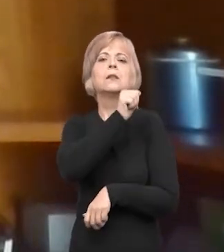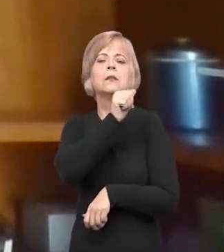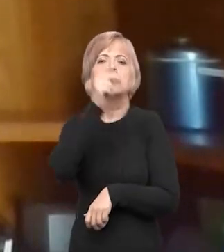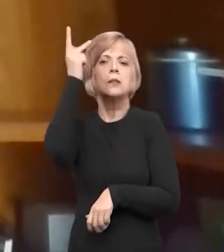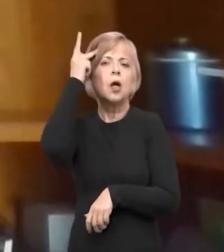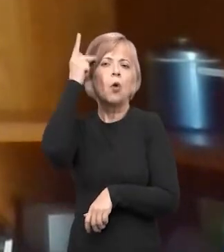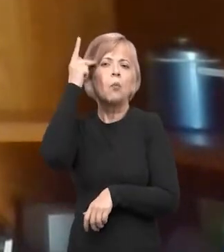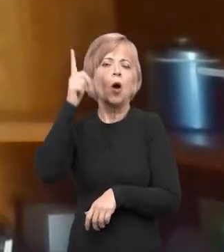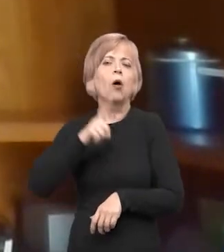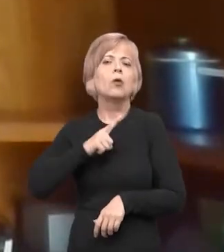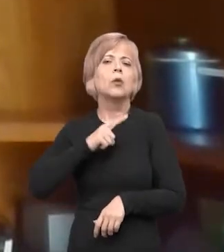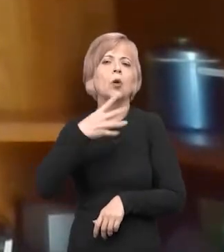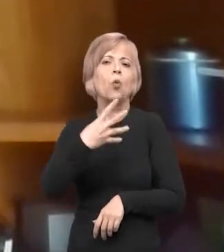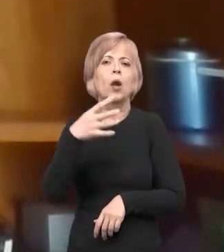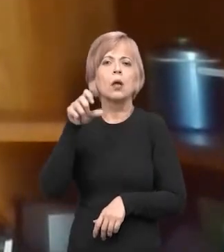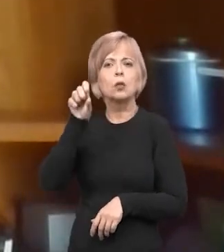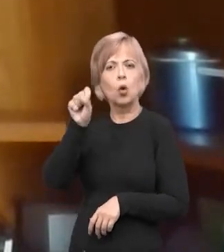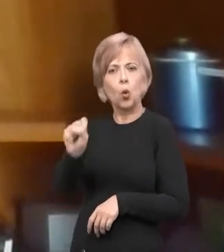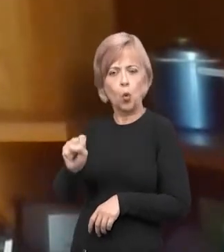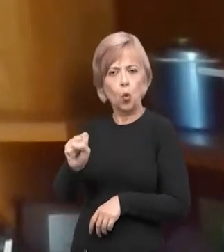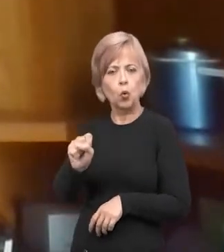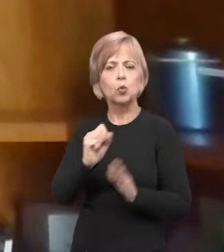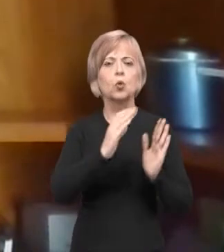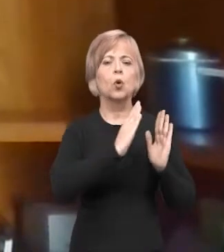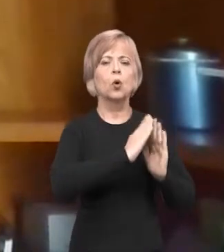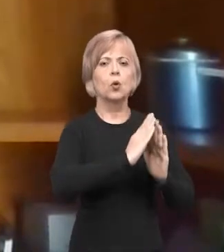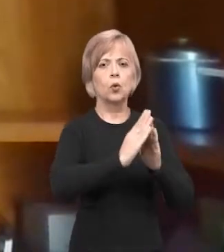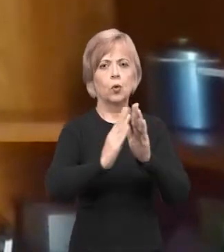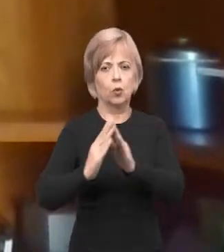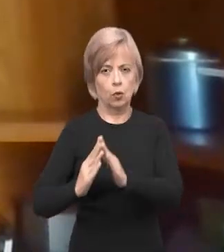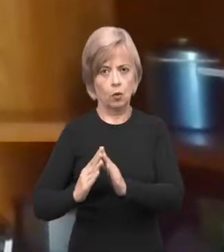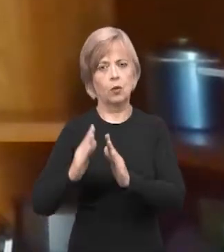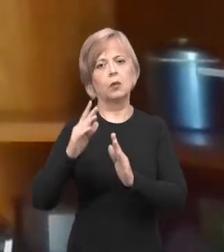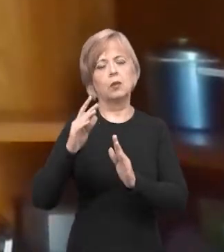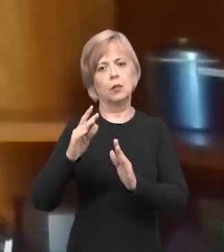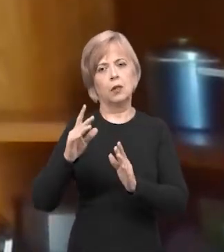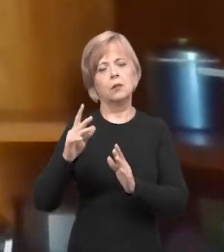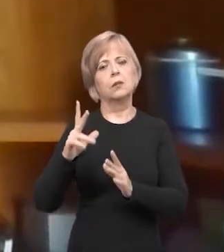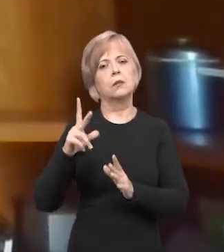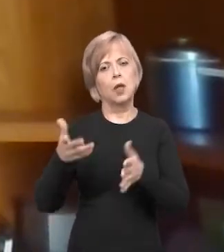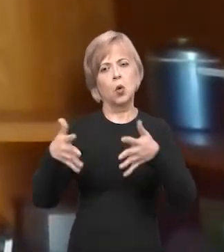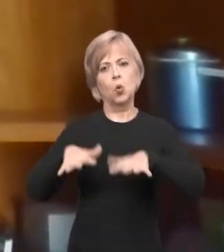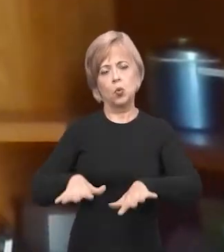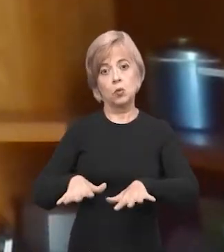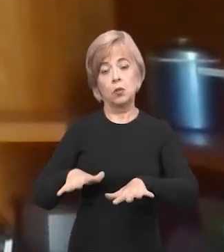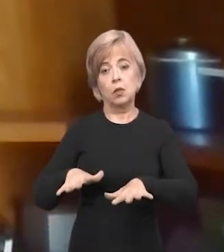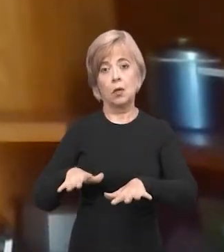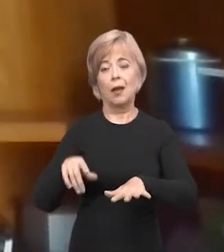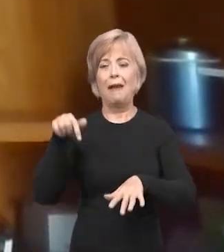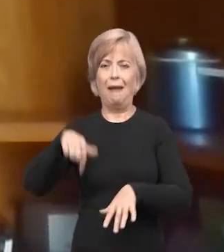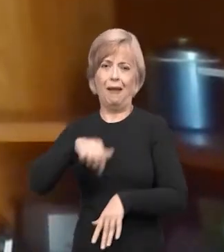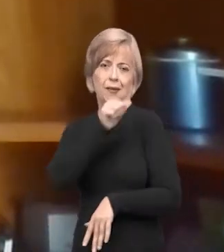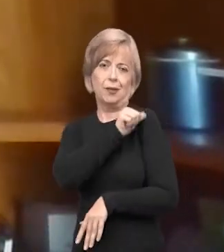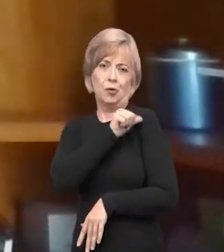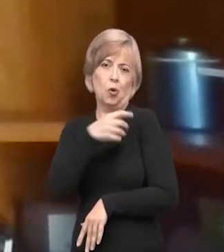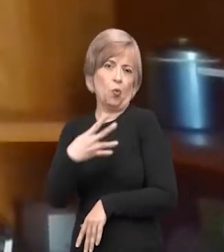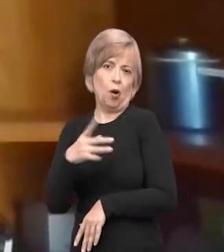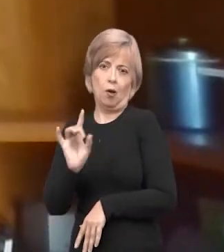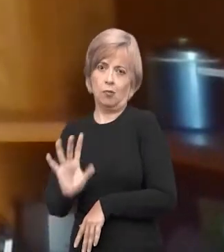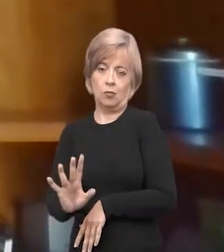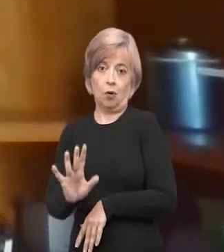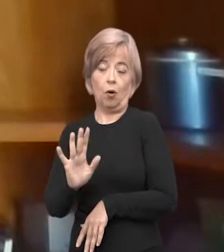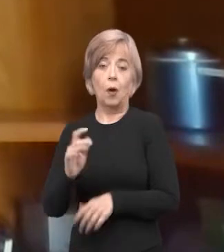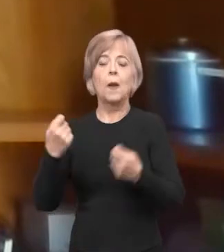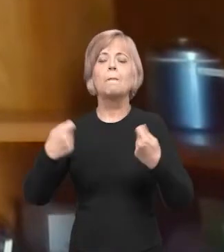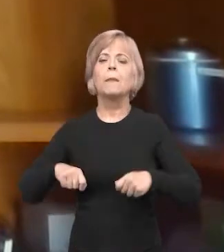levantamento, existiam 48 residências inclusivas e no estado do Rio de Janeiro apenas 4. Apesar de ser uma política que